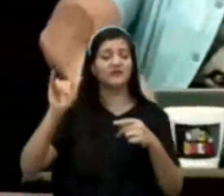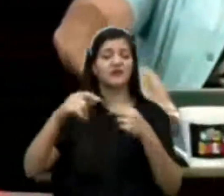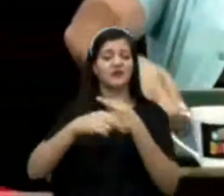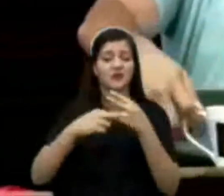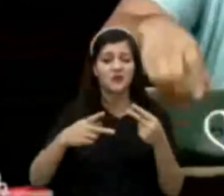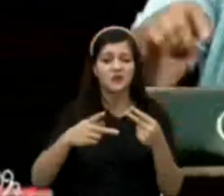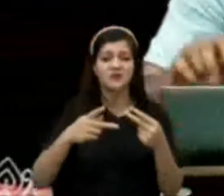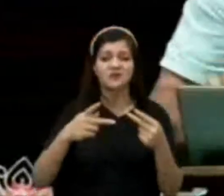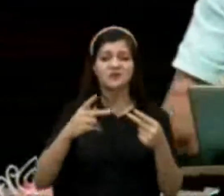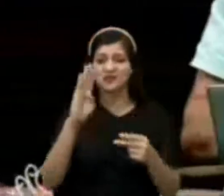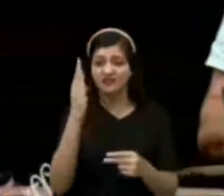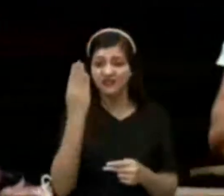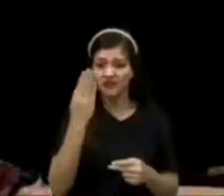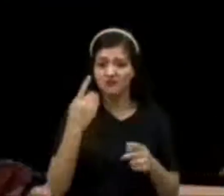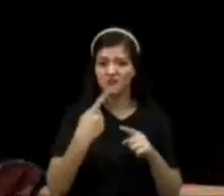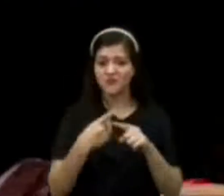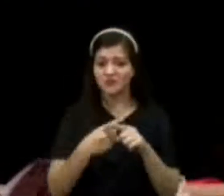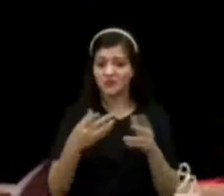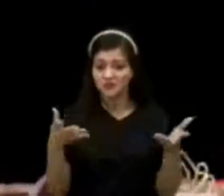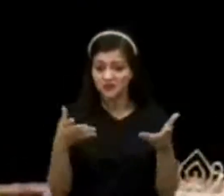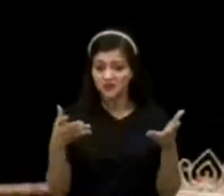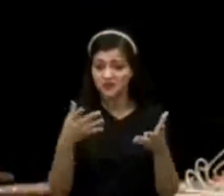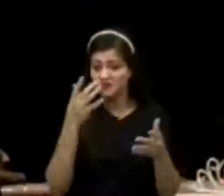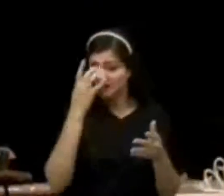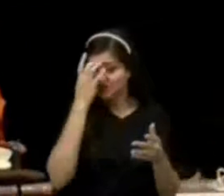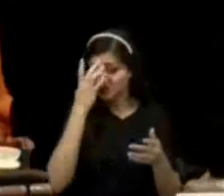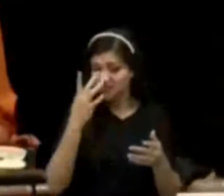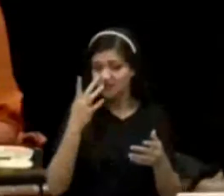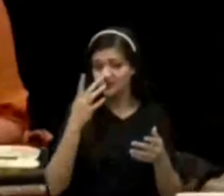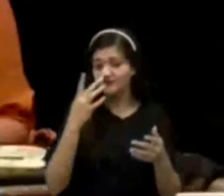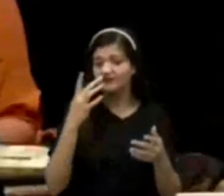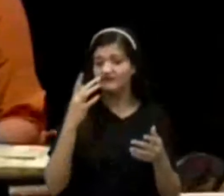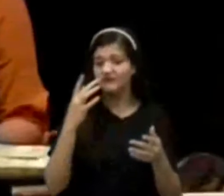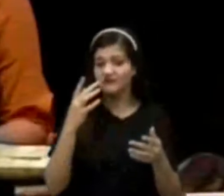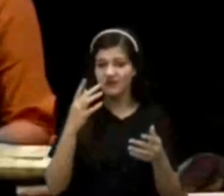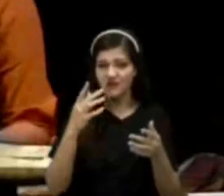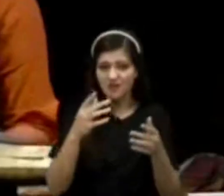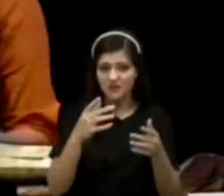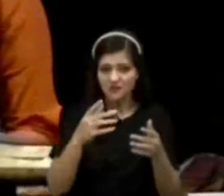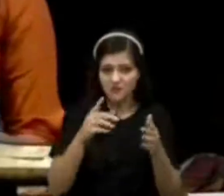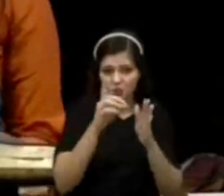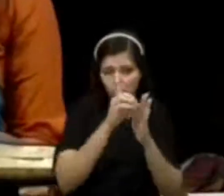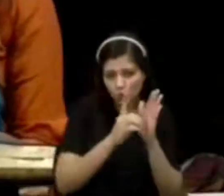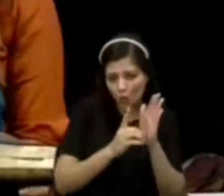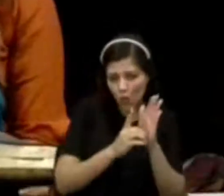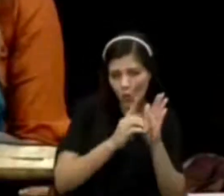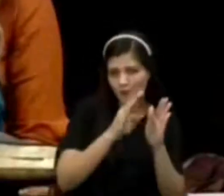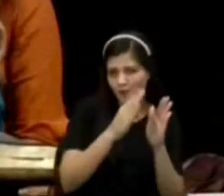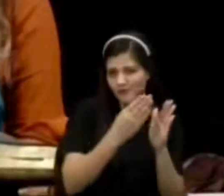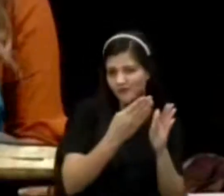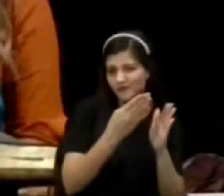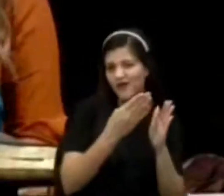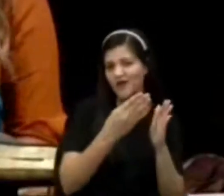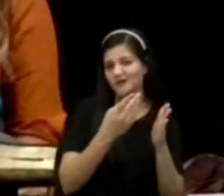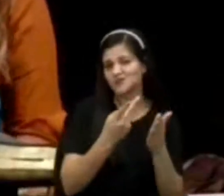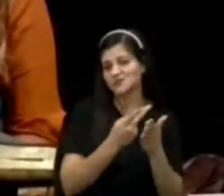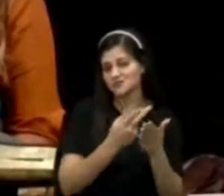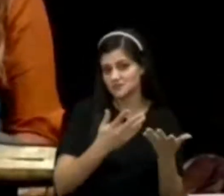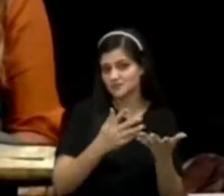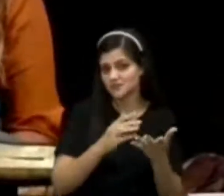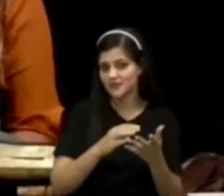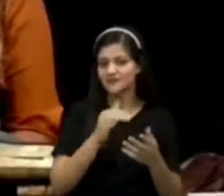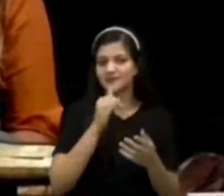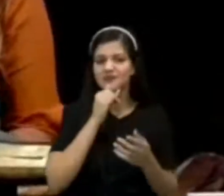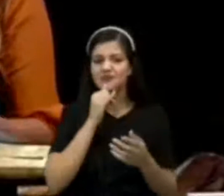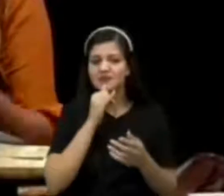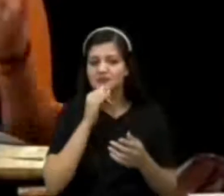muito fácil hoje falsificar qualquer documento, mas falsificar a sua face, né? O seu globo ocular, a sua